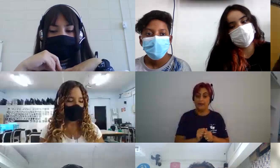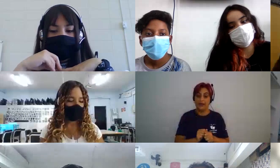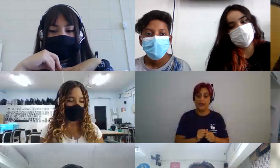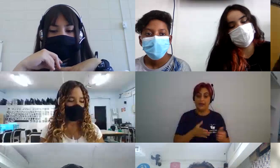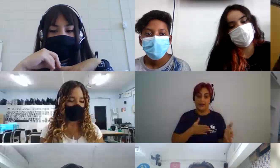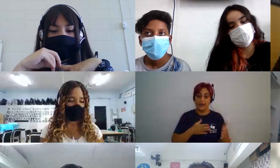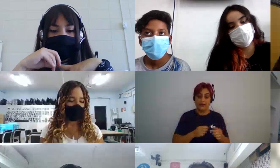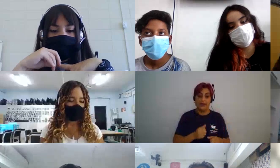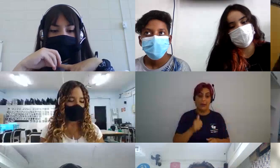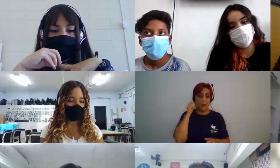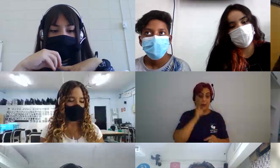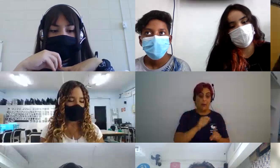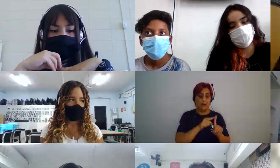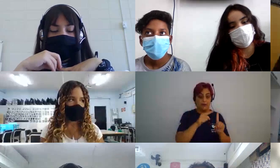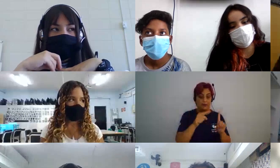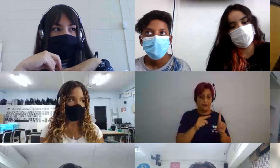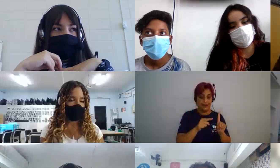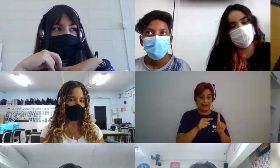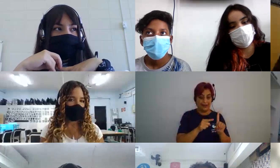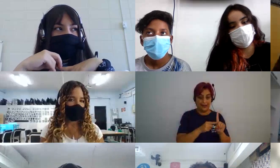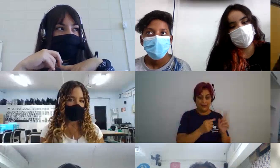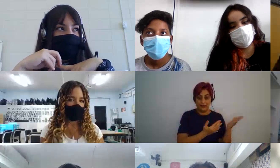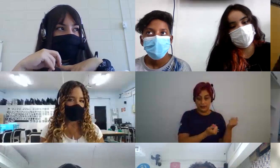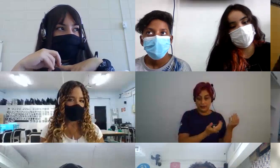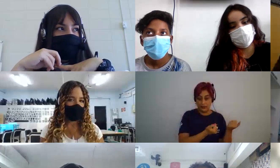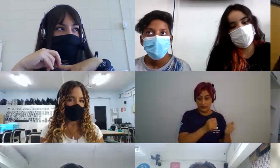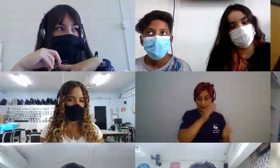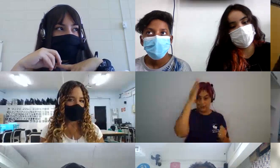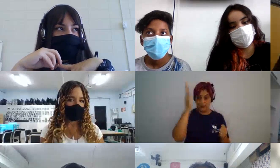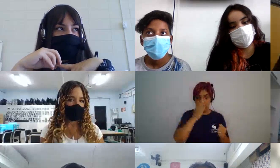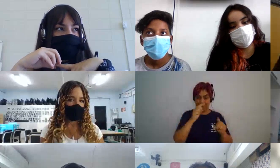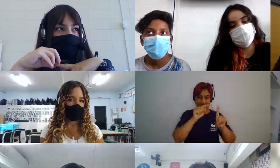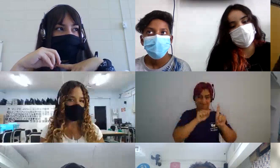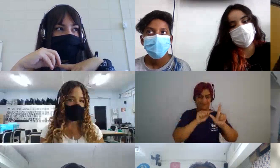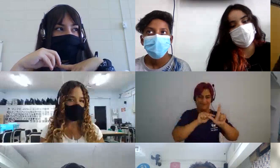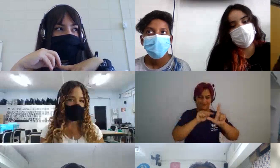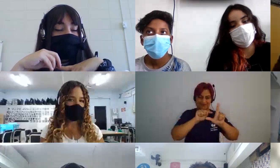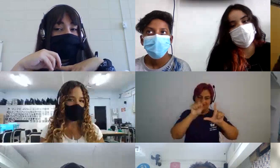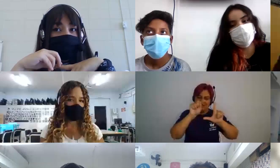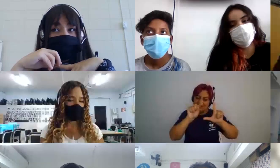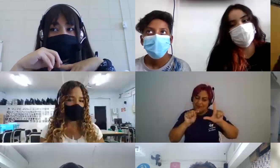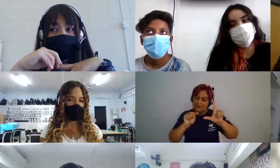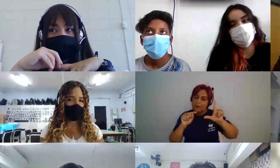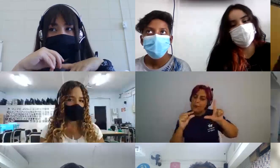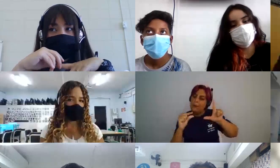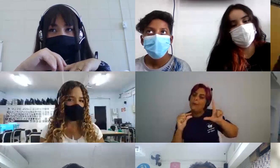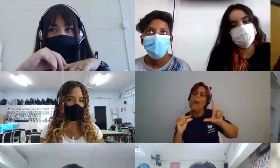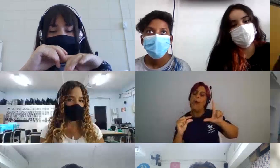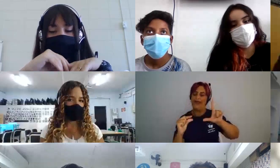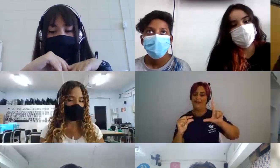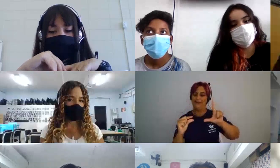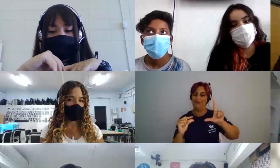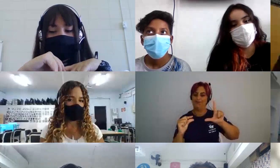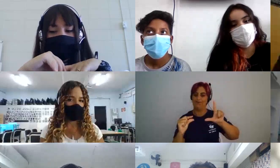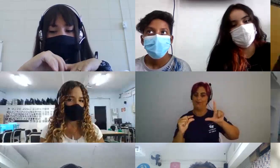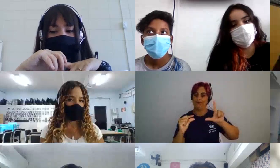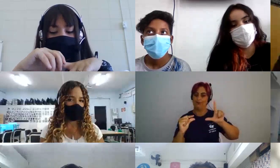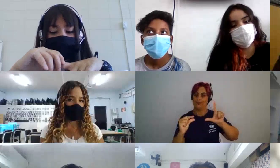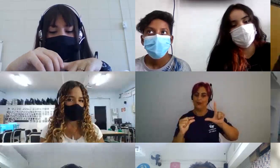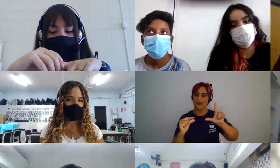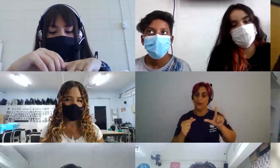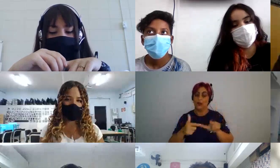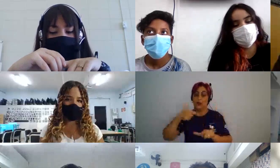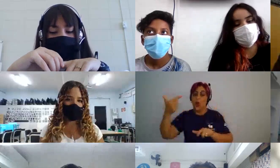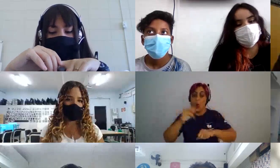é pequena. Ela é a menor do mundo. Tem muitos lugares do mundo onde está diminuindo muito mais a gravidez